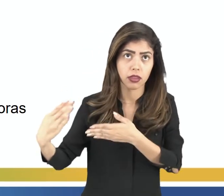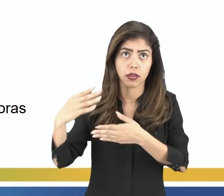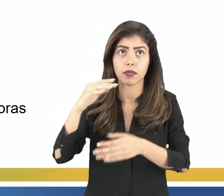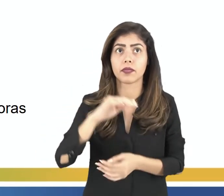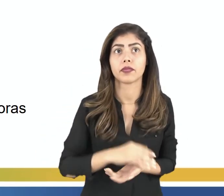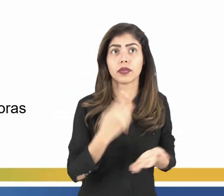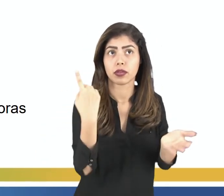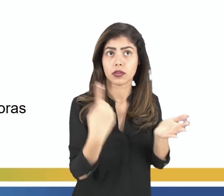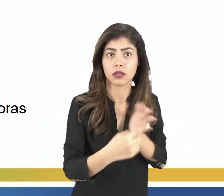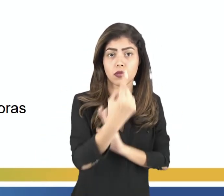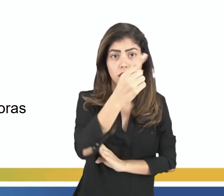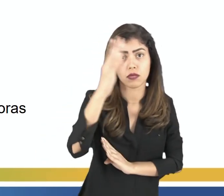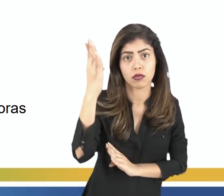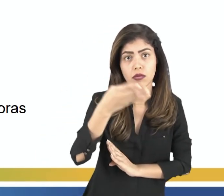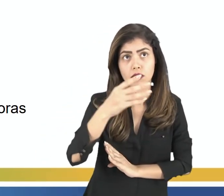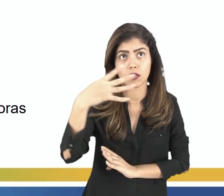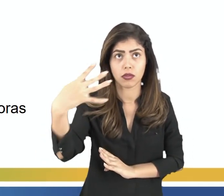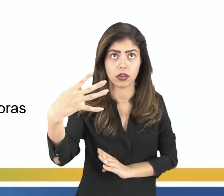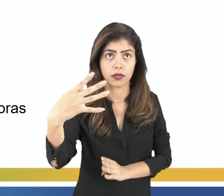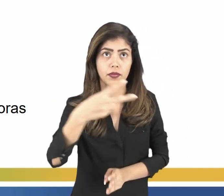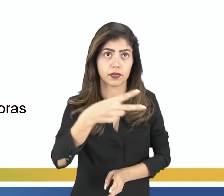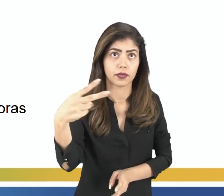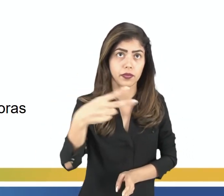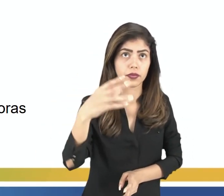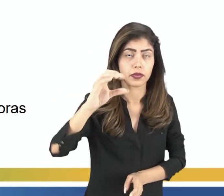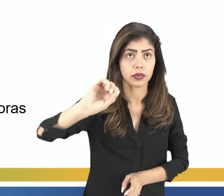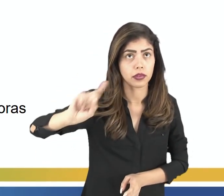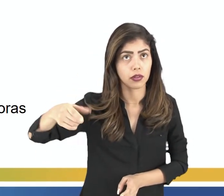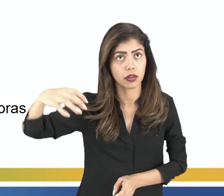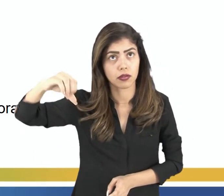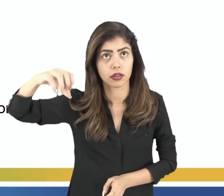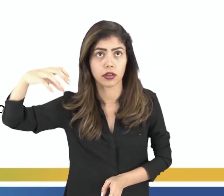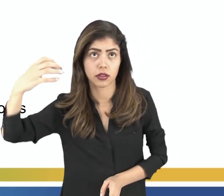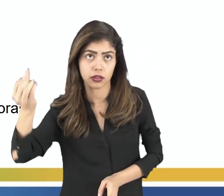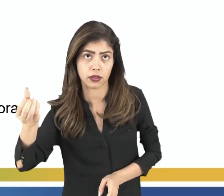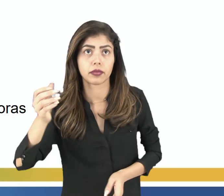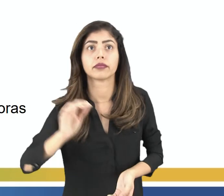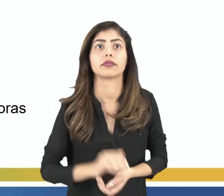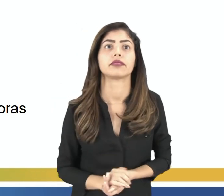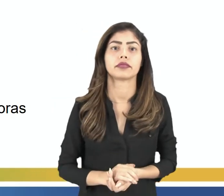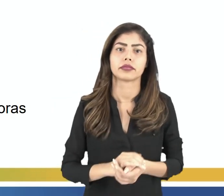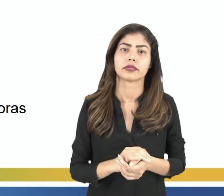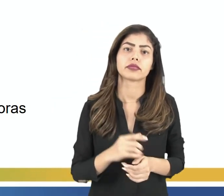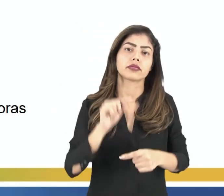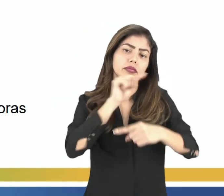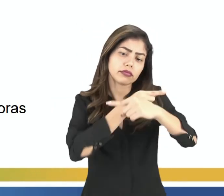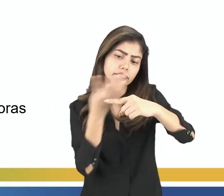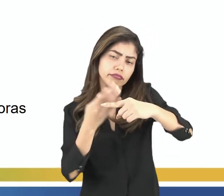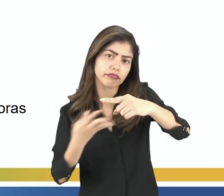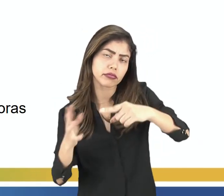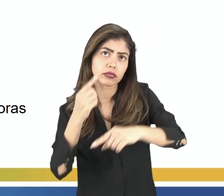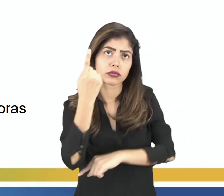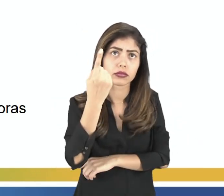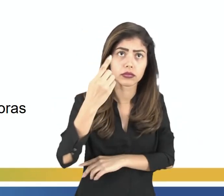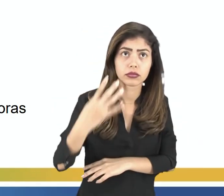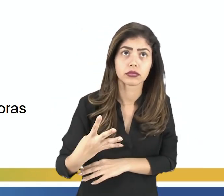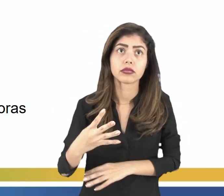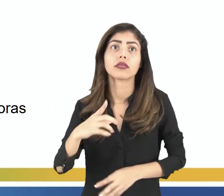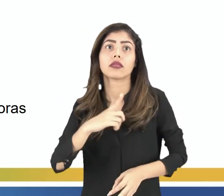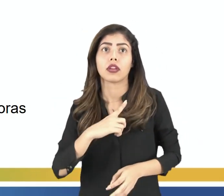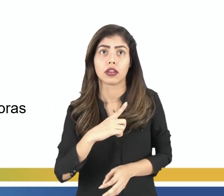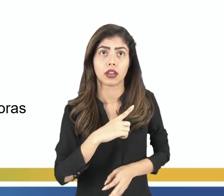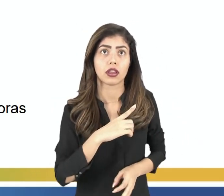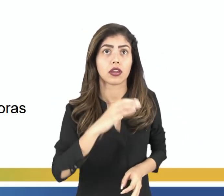quê? 1/4. Se eu estou falando de quarta parte, nós temos aqui uma fração de 1/4, que equivale a